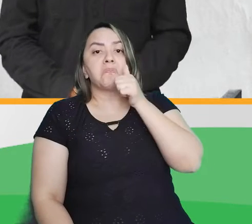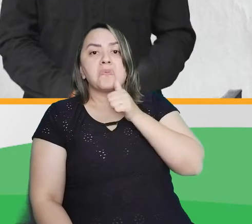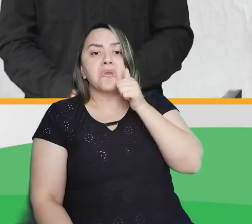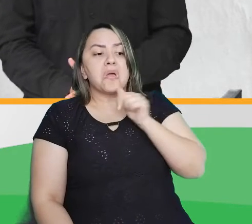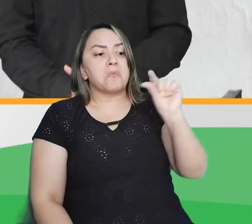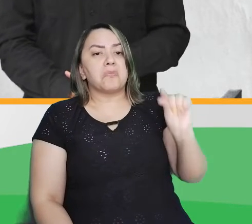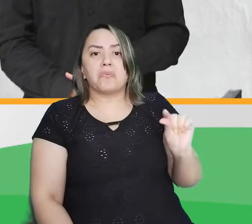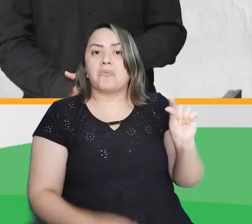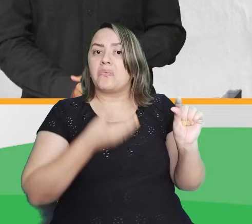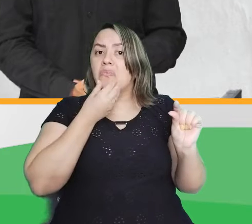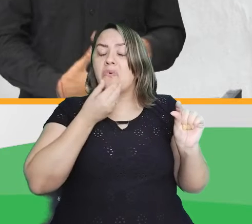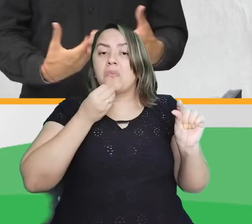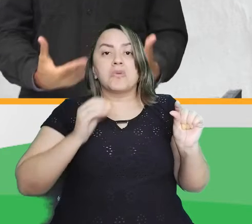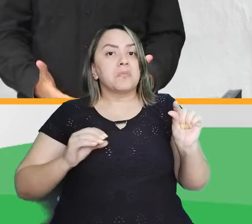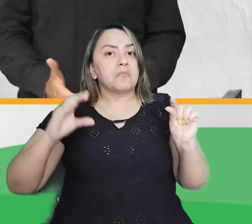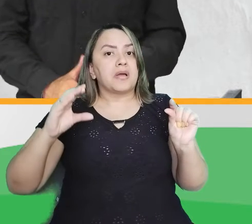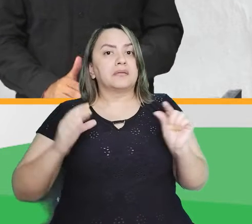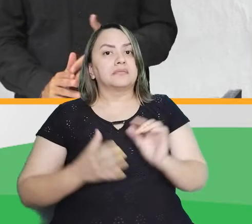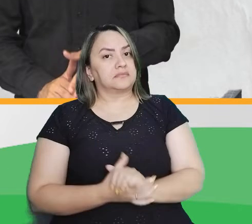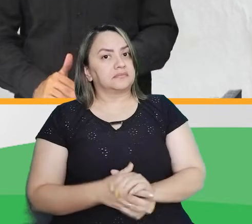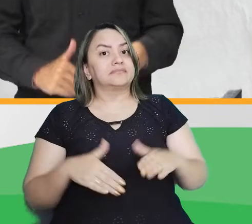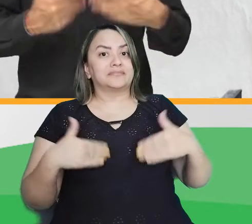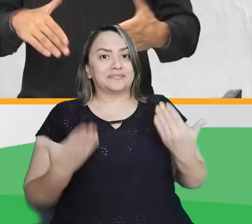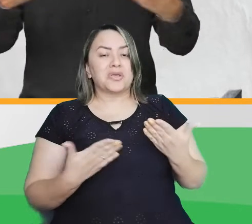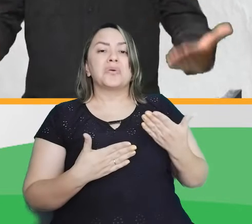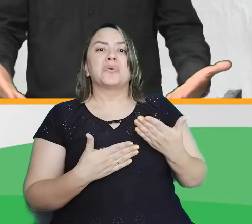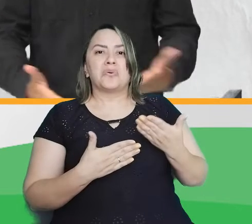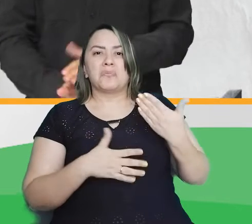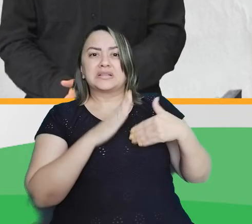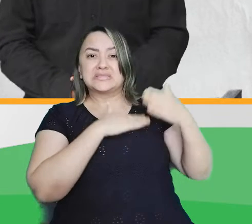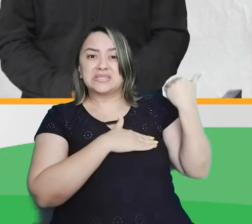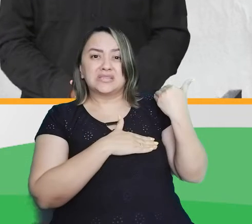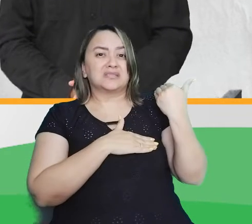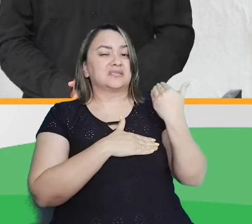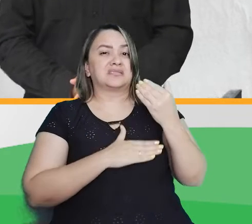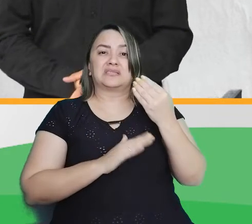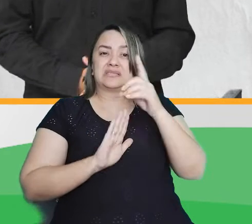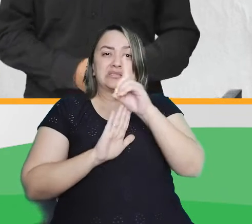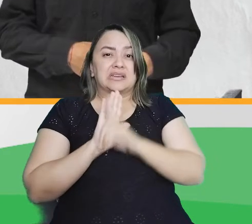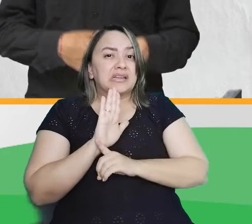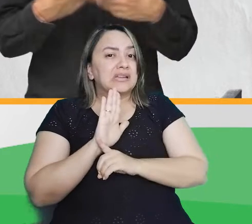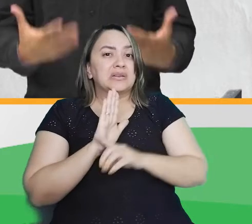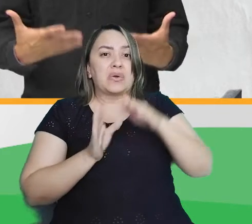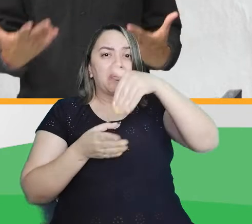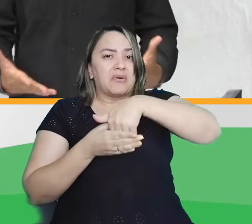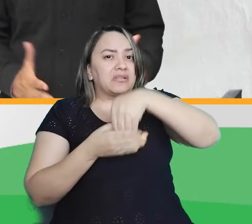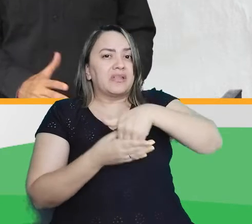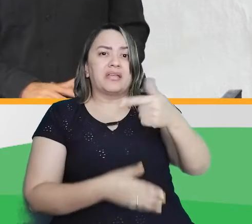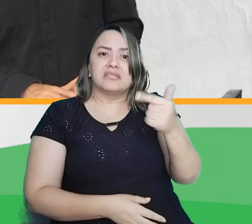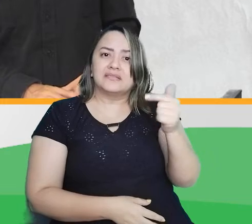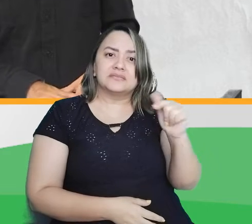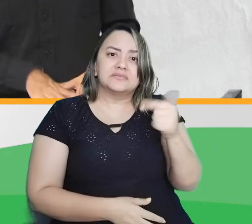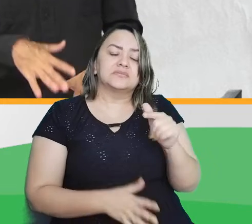da história, direitos como o voto reconhecido muito depois dos homens. Falar de um sistema